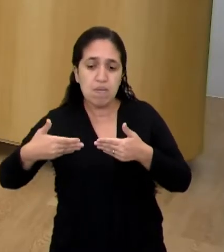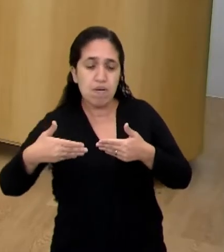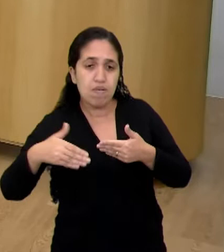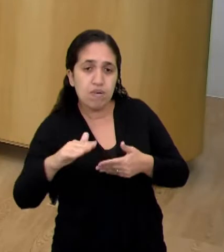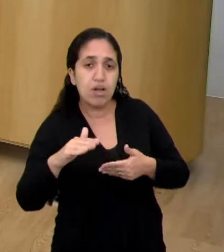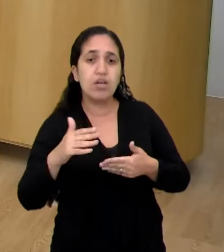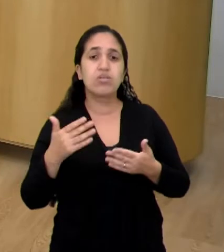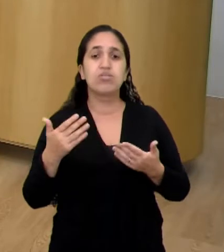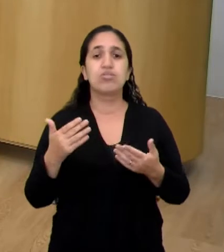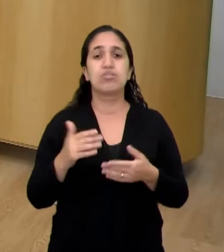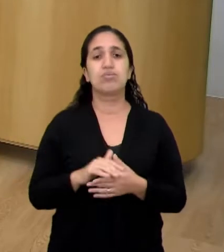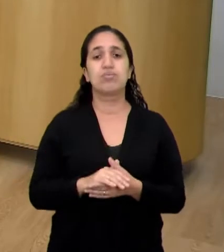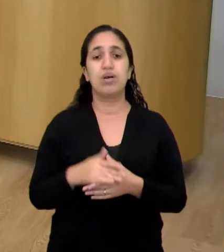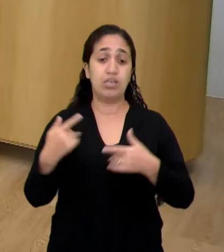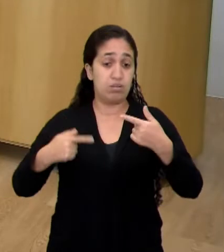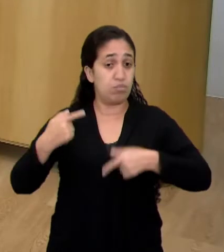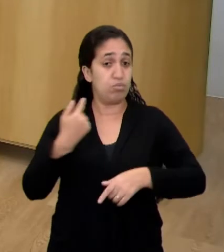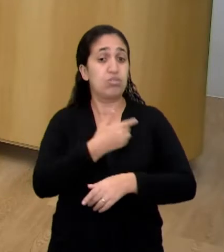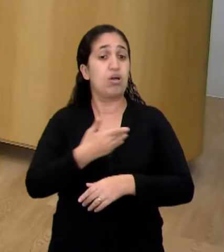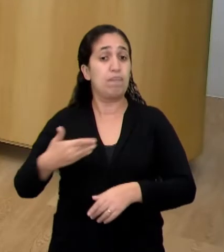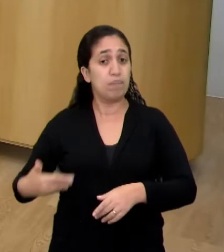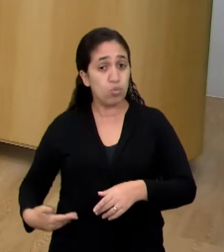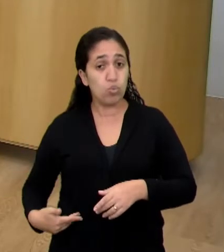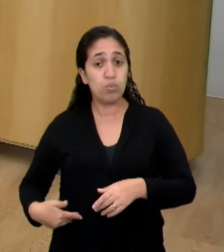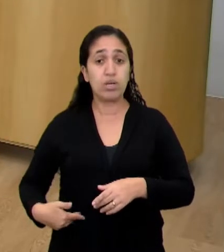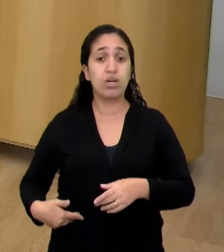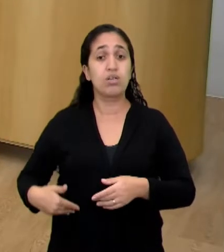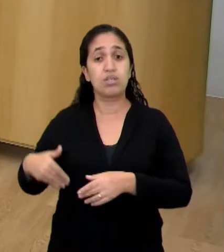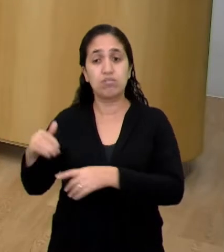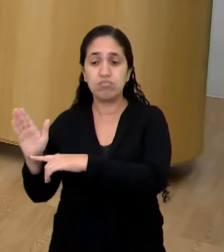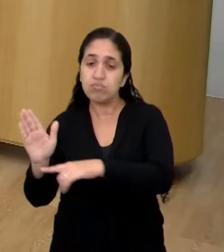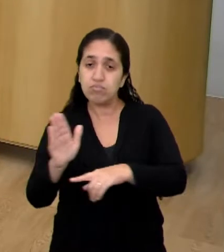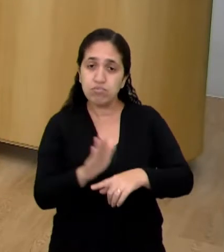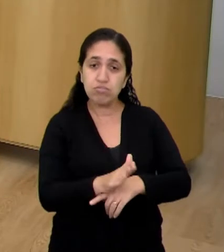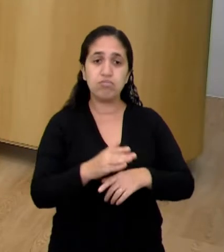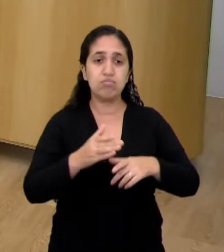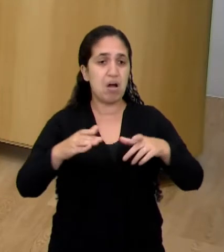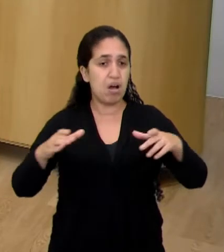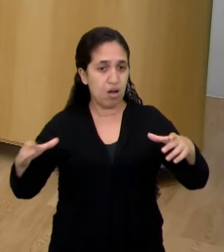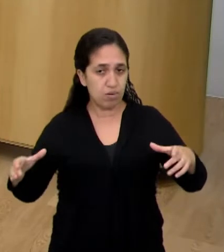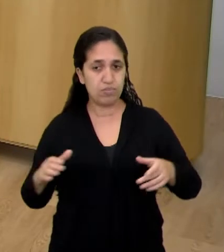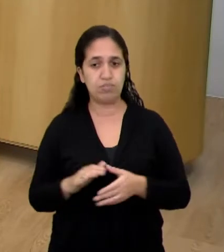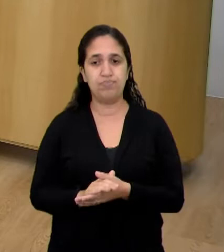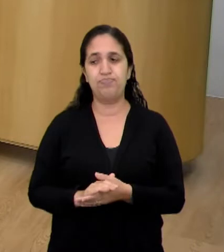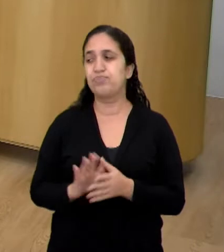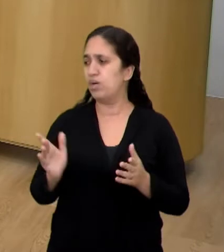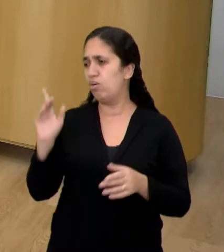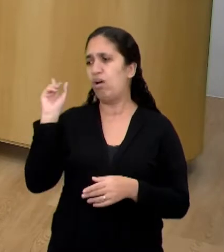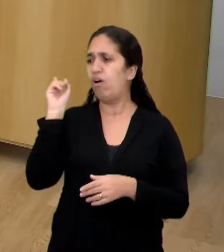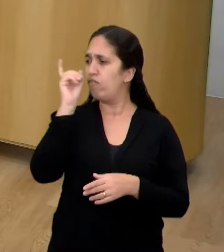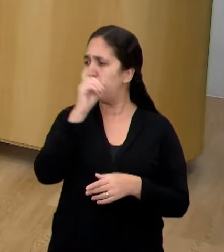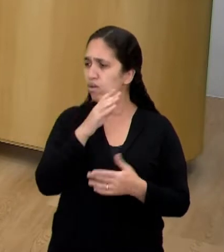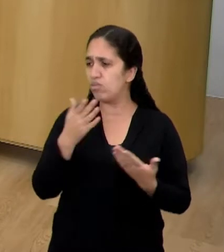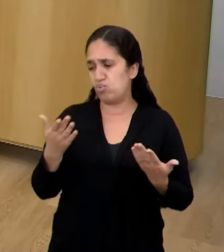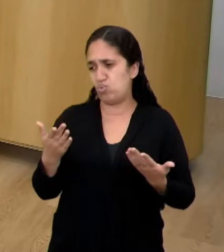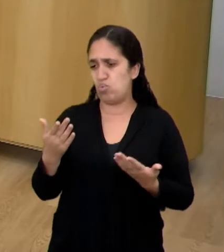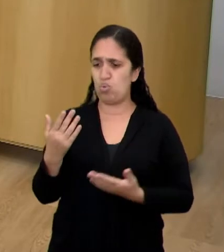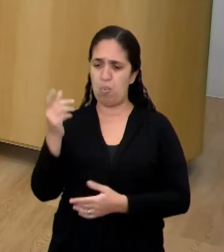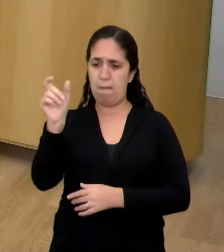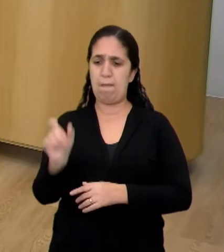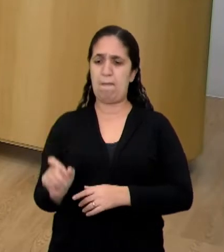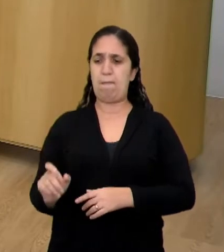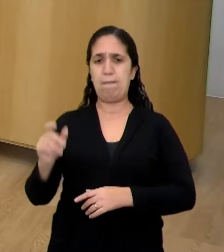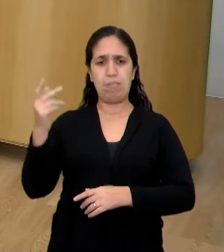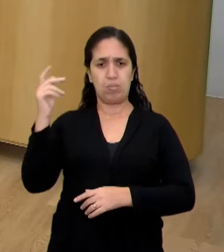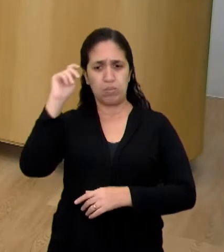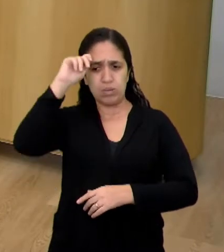as políticas públicas que vão atender mais propriamente Isso. Dificilmente aparece um negro, né, como protagonista de